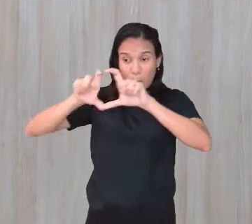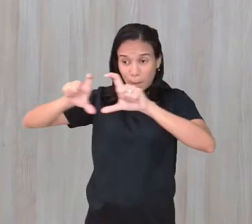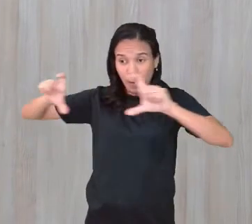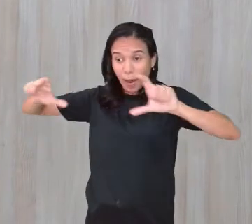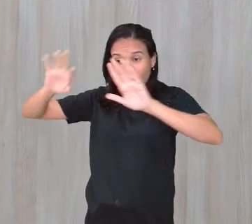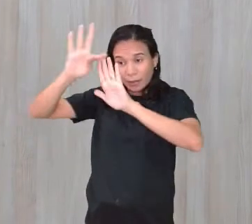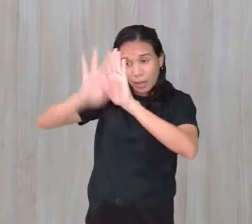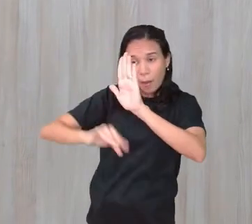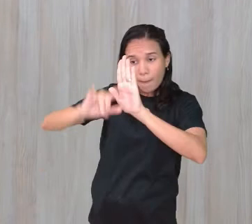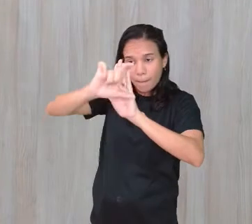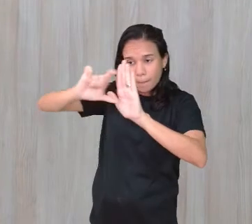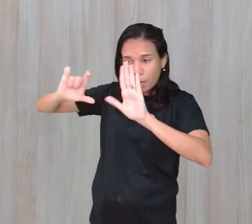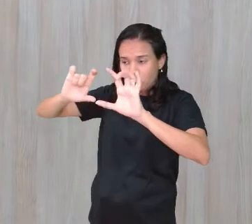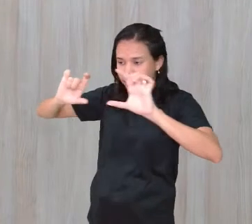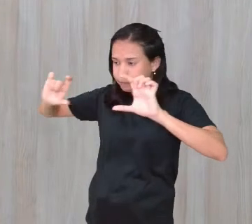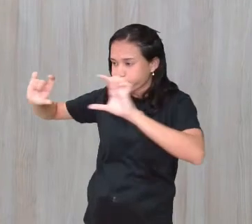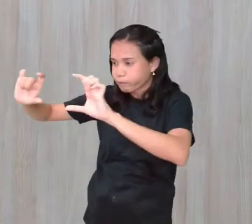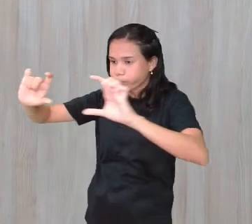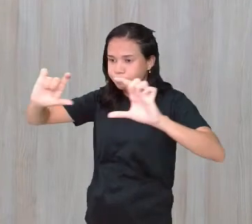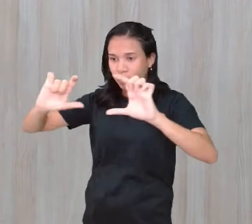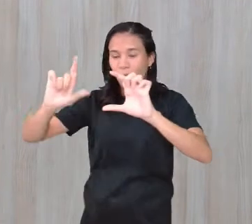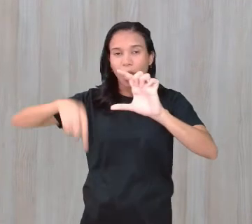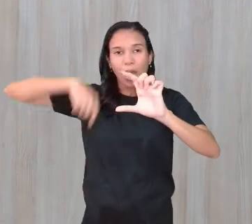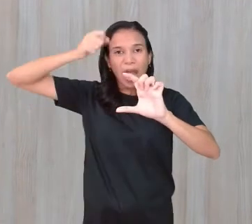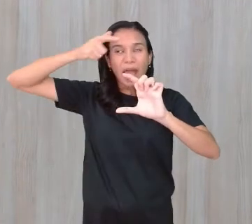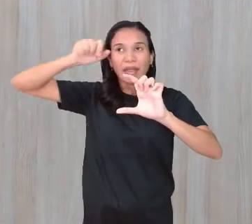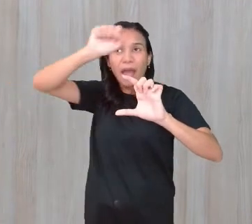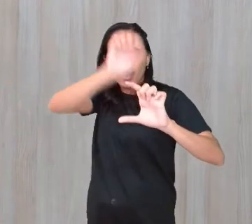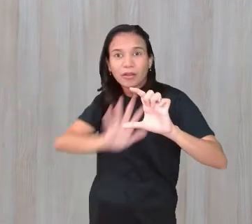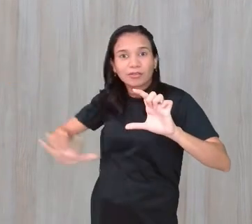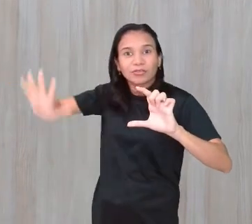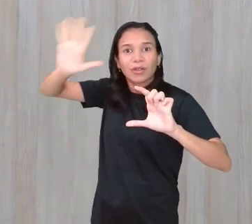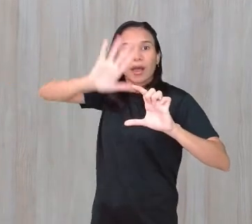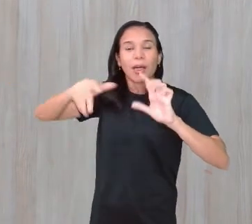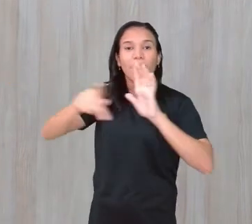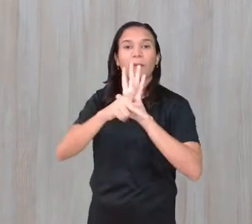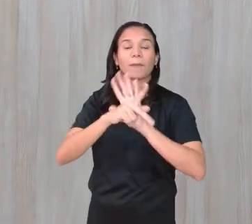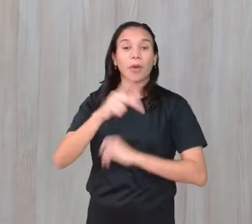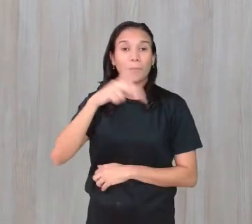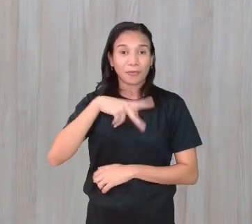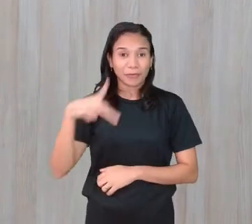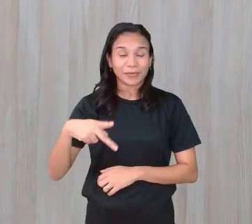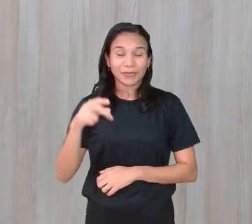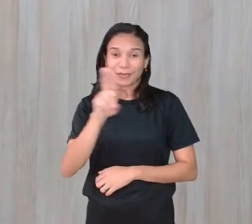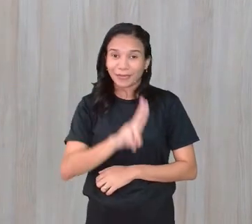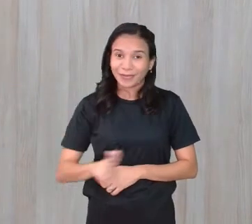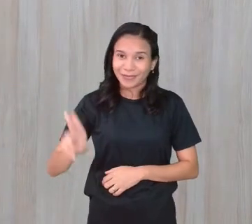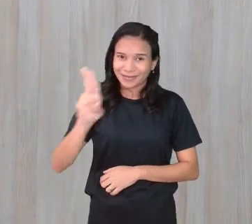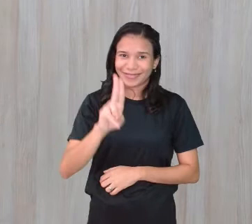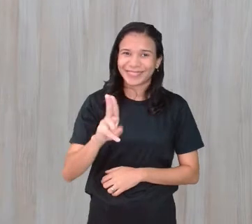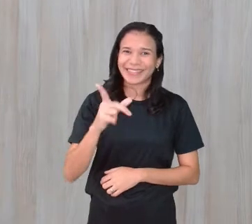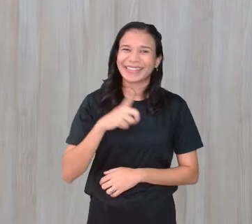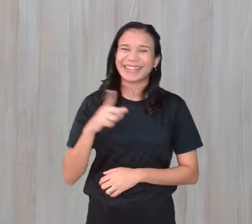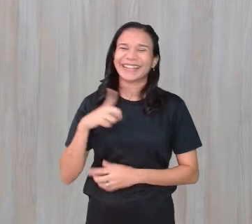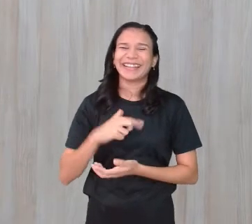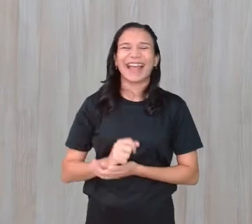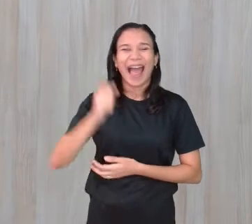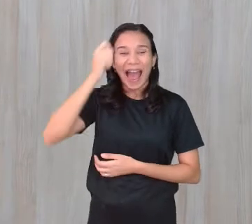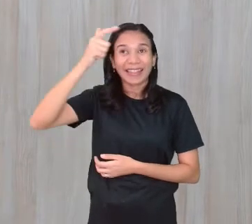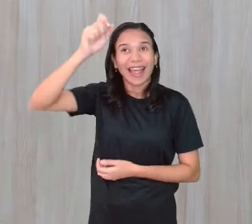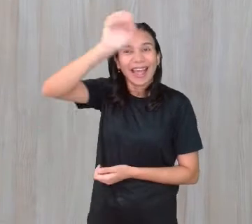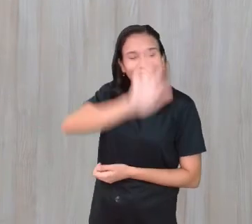parágrafos individuais é que vão dar a ideia global. A professora Camila usou muito esse termo hoje. Eu vou emprestar para mim. A